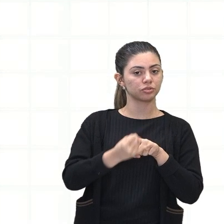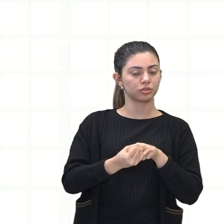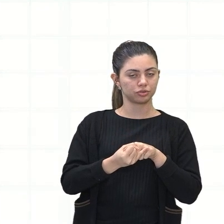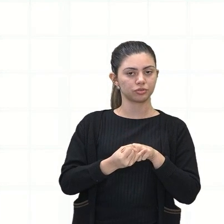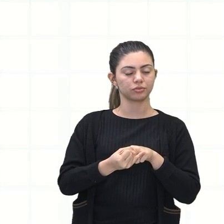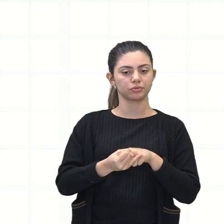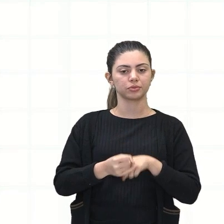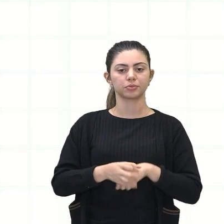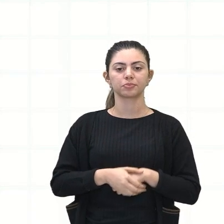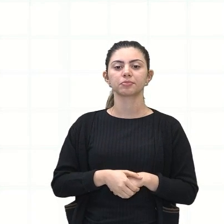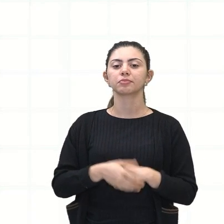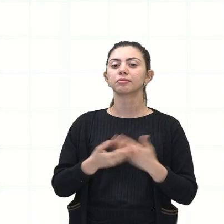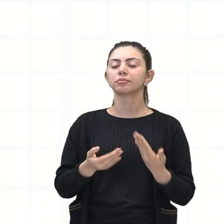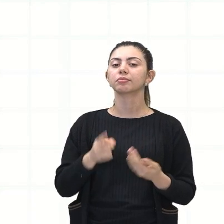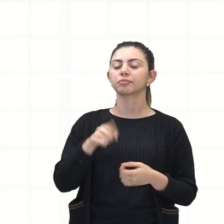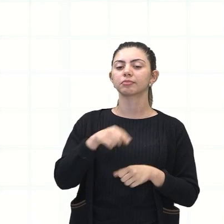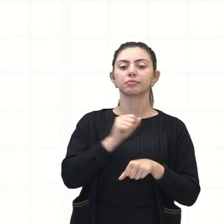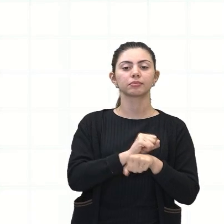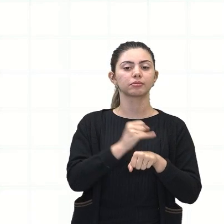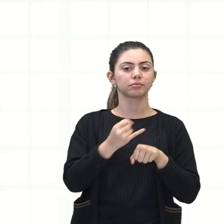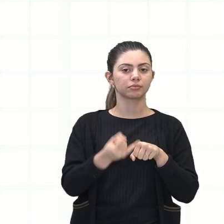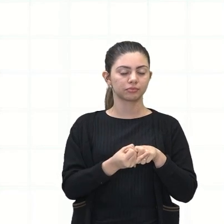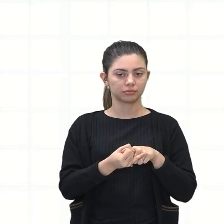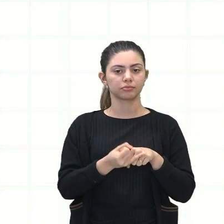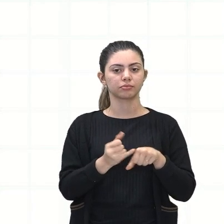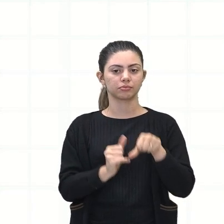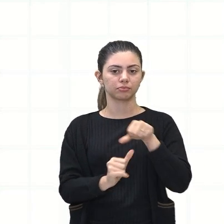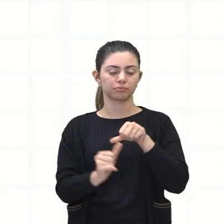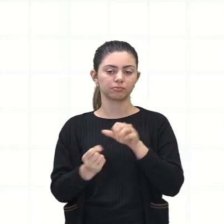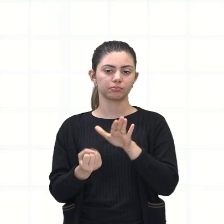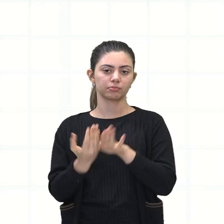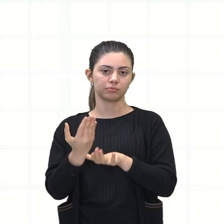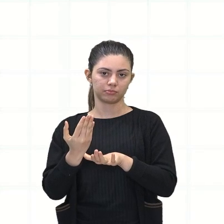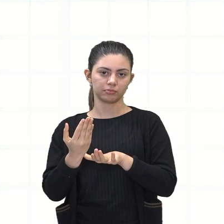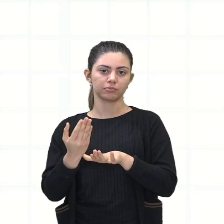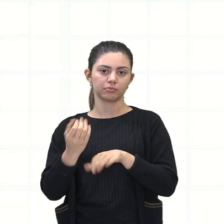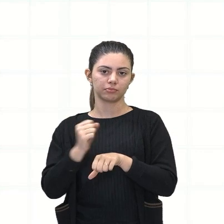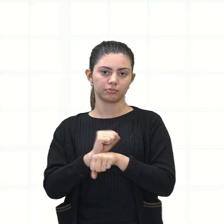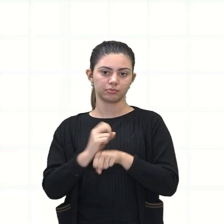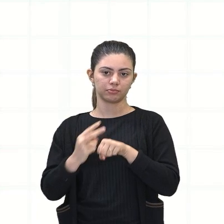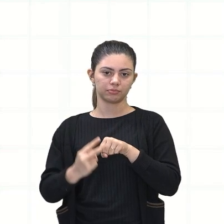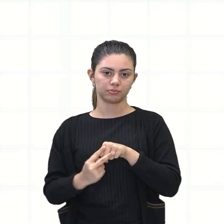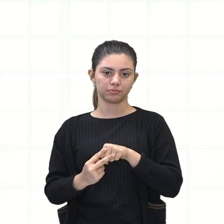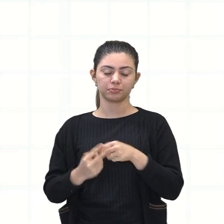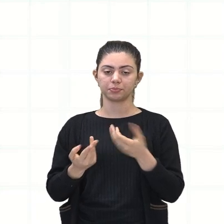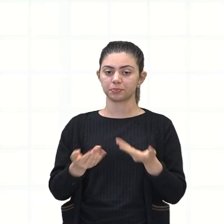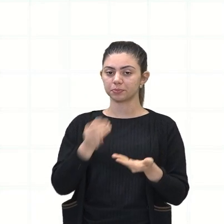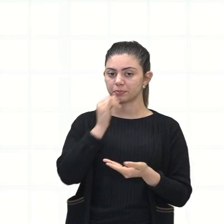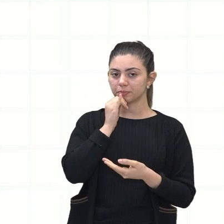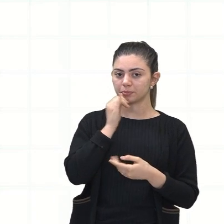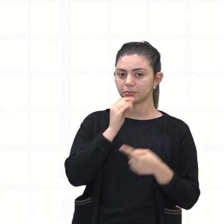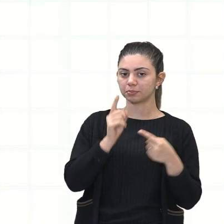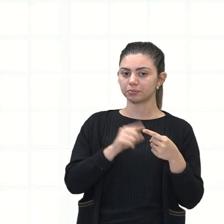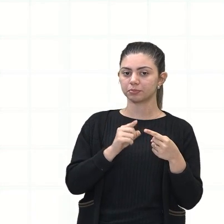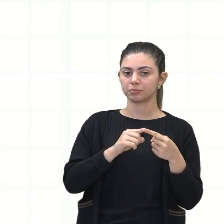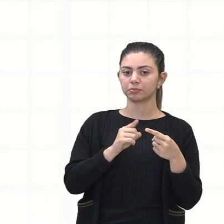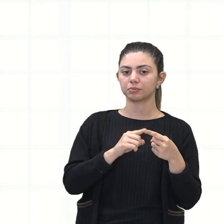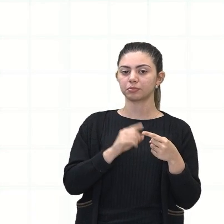adjetivos. Esses advérbios são formados a partir de adjetivos. Eles são, por exemplo,